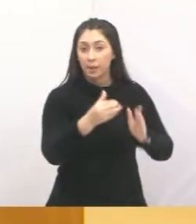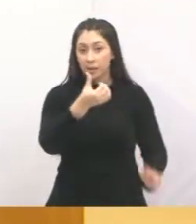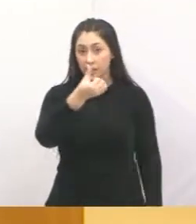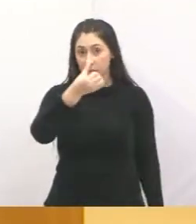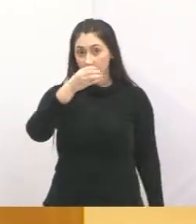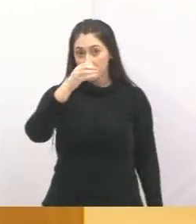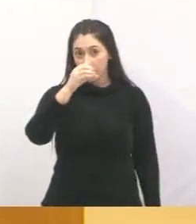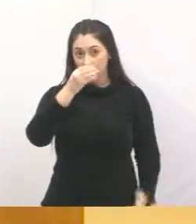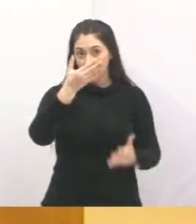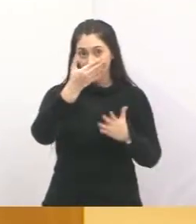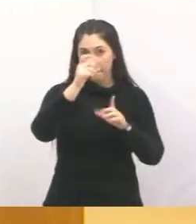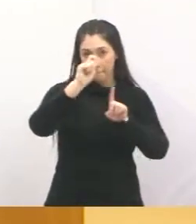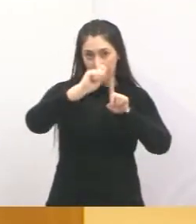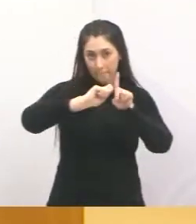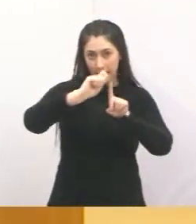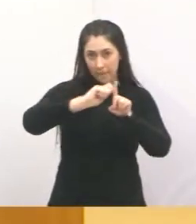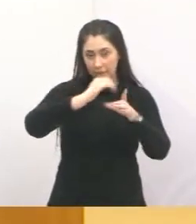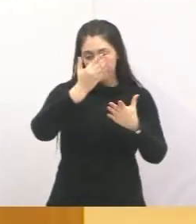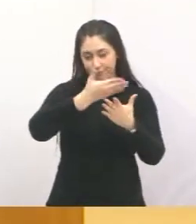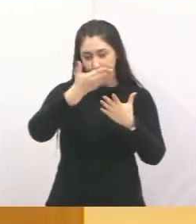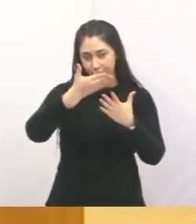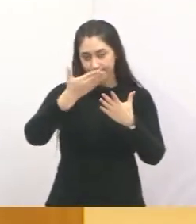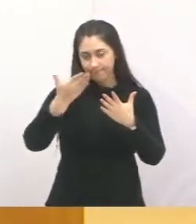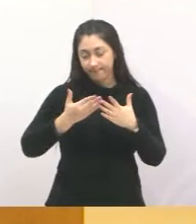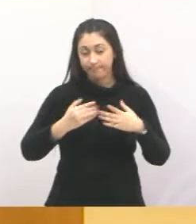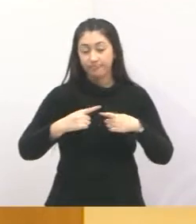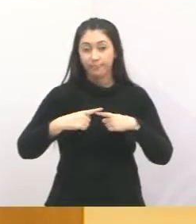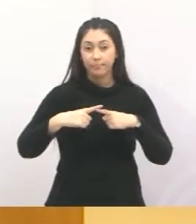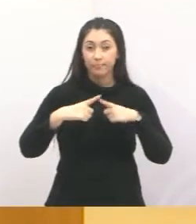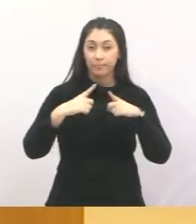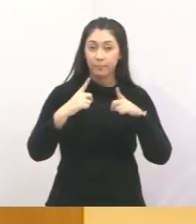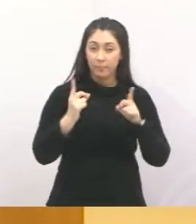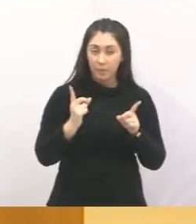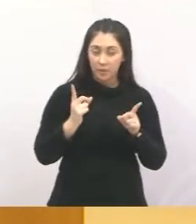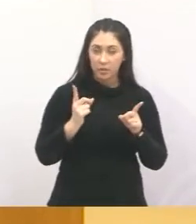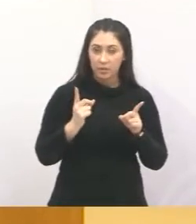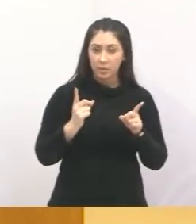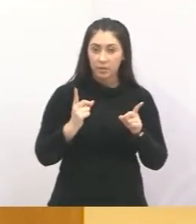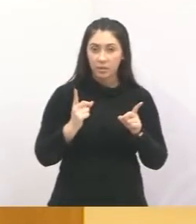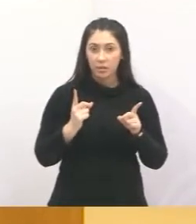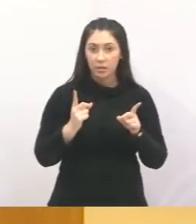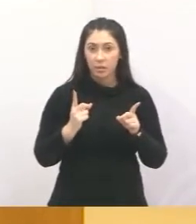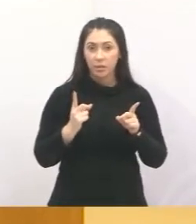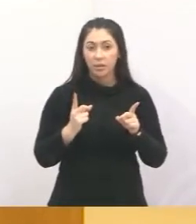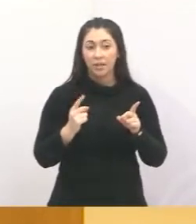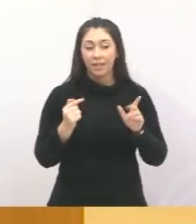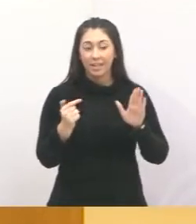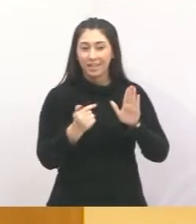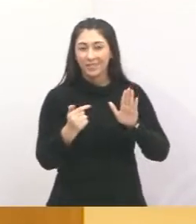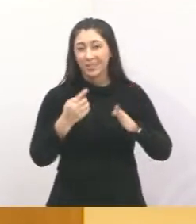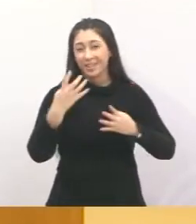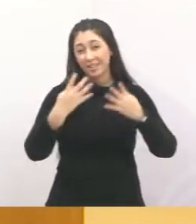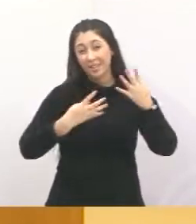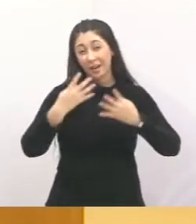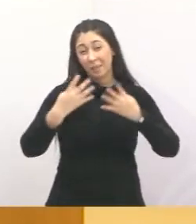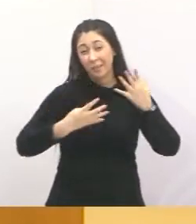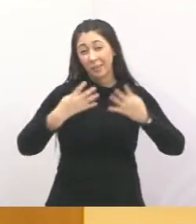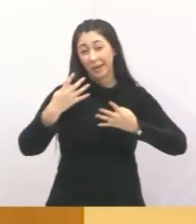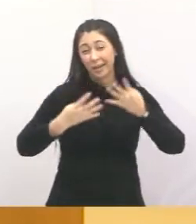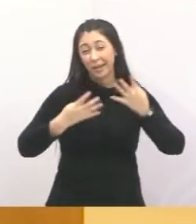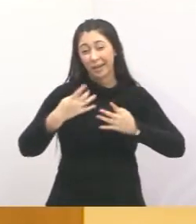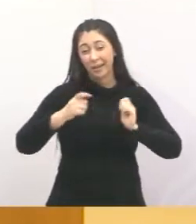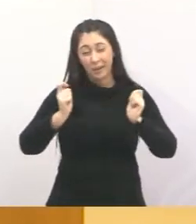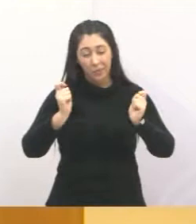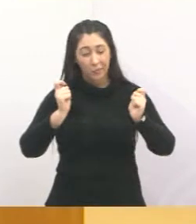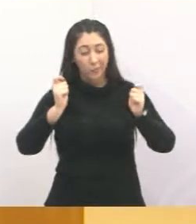parcelas mensais. Contudo, tal solução encontraria impedimentos na capacidade financeira do